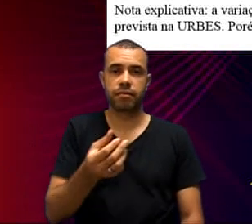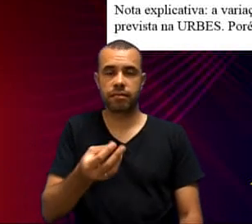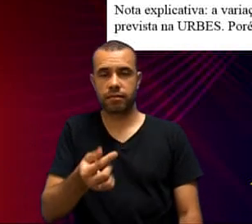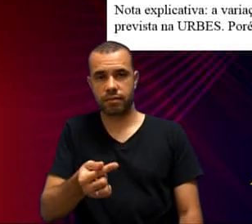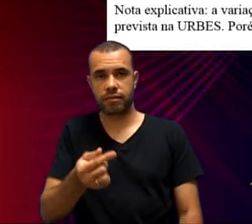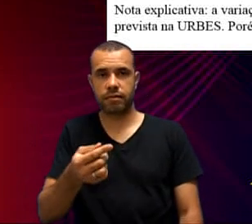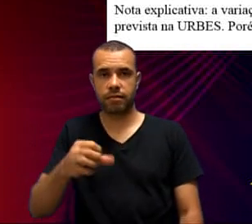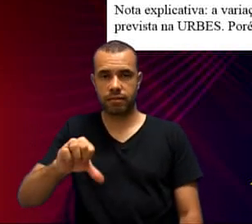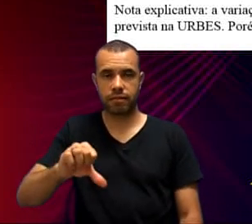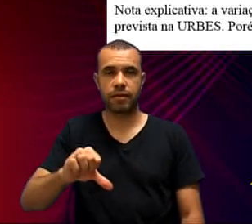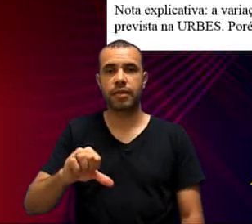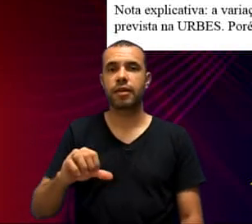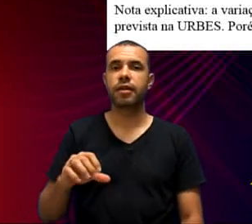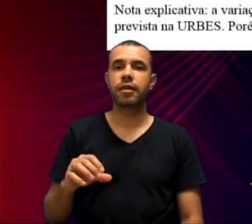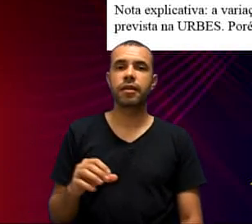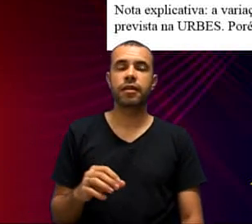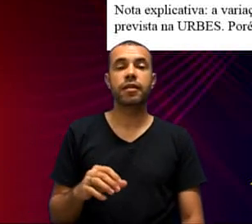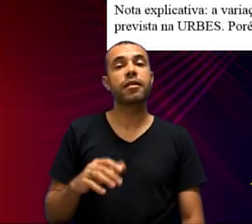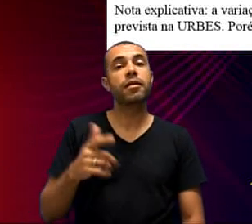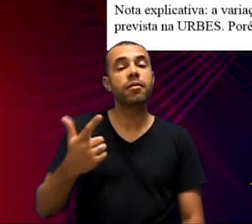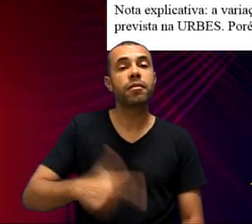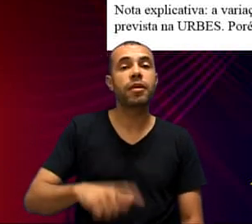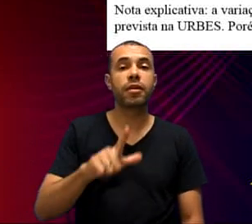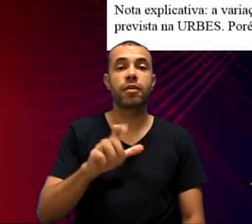31.270.369,46 centavos. Na LOA de 2020,